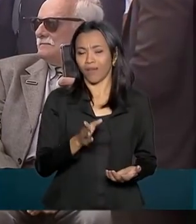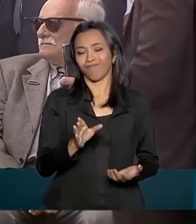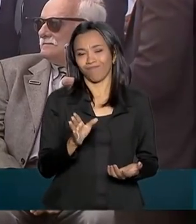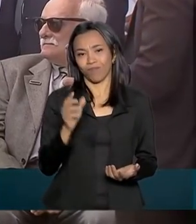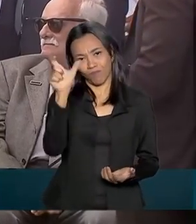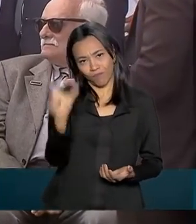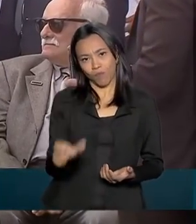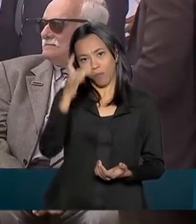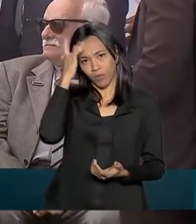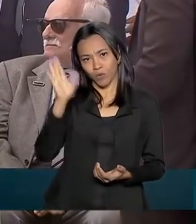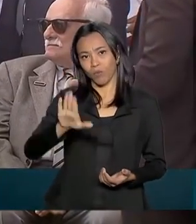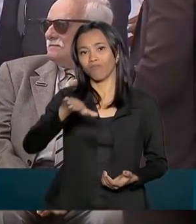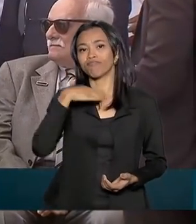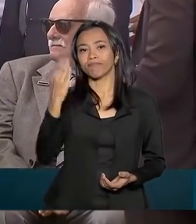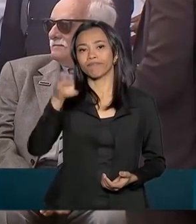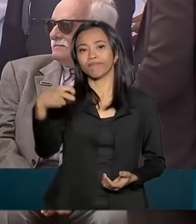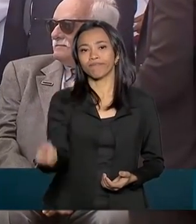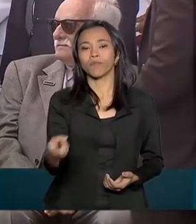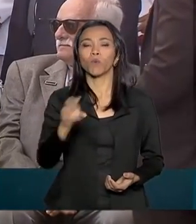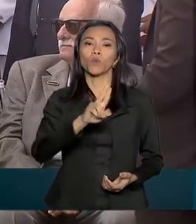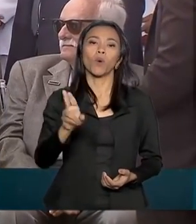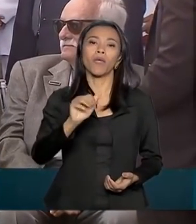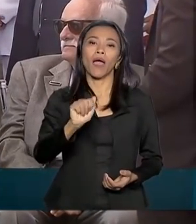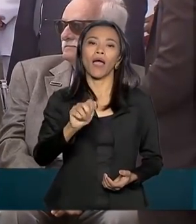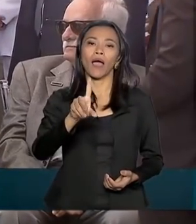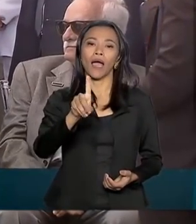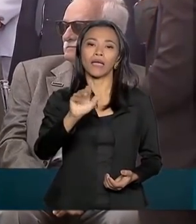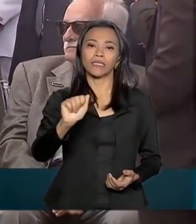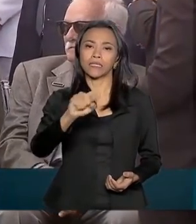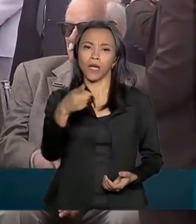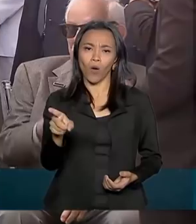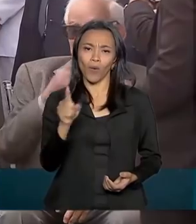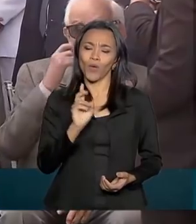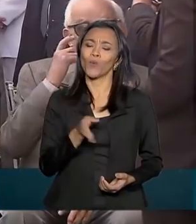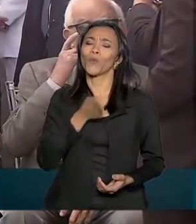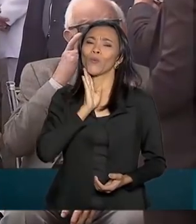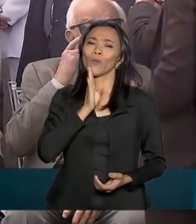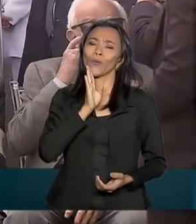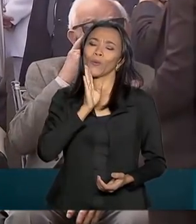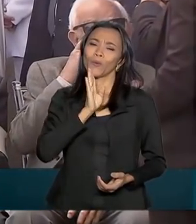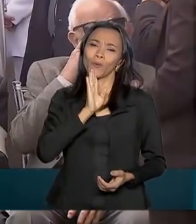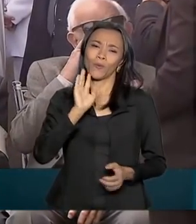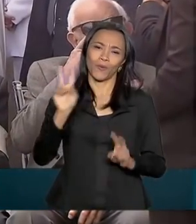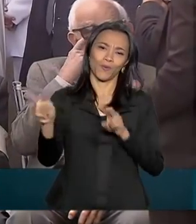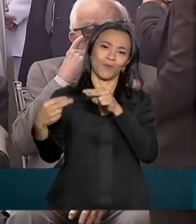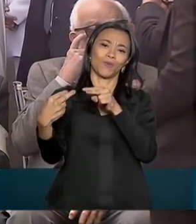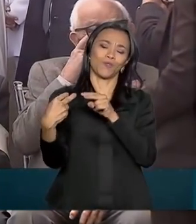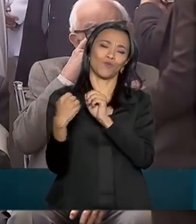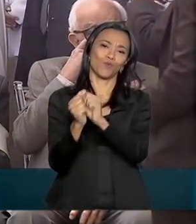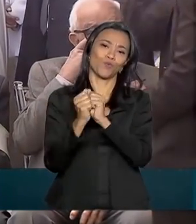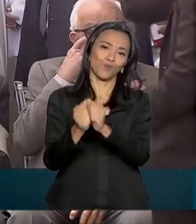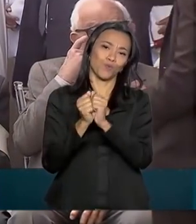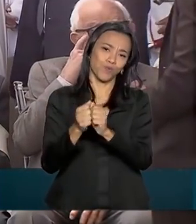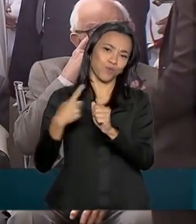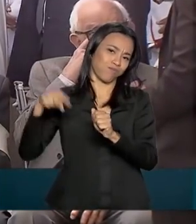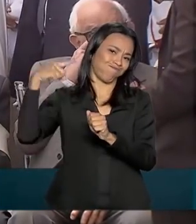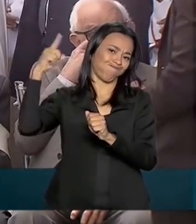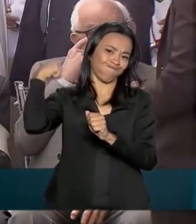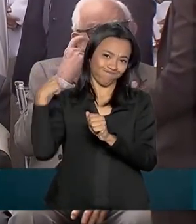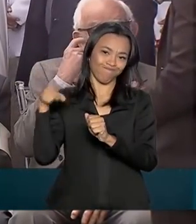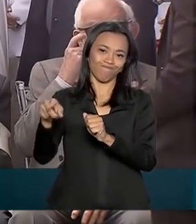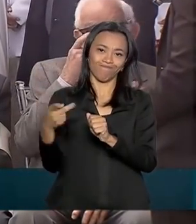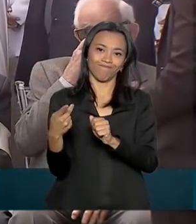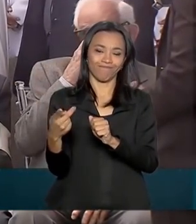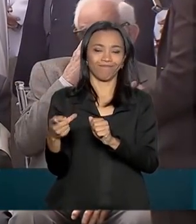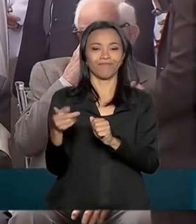deixou cabo adão o qual tive a honra eo prazer de conhecê lo enquanto servia no vídeo jazz e